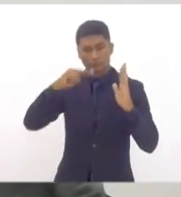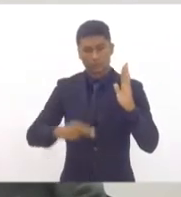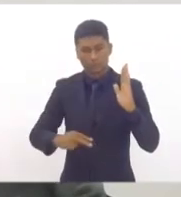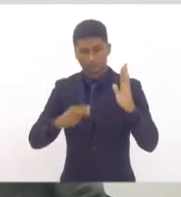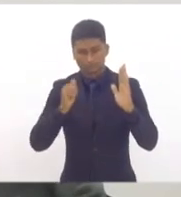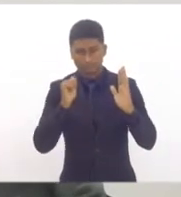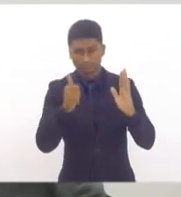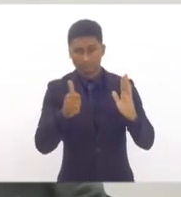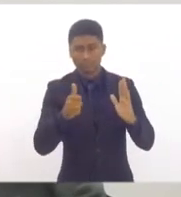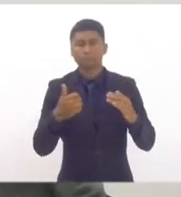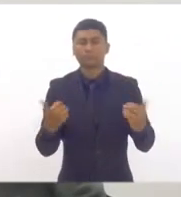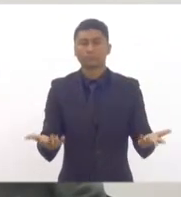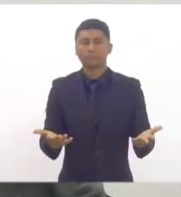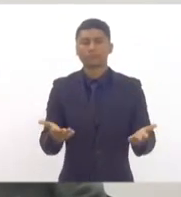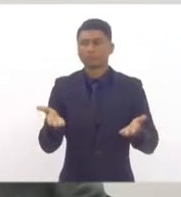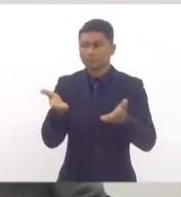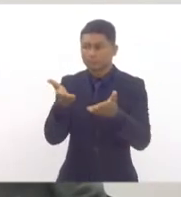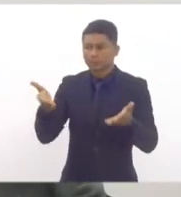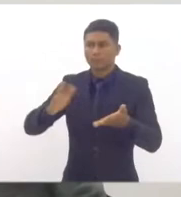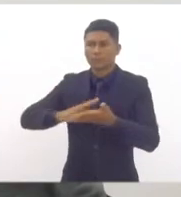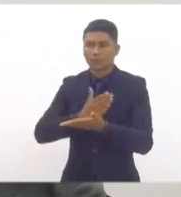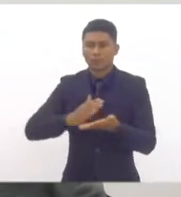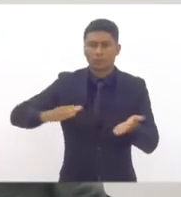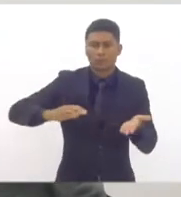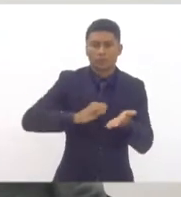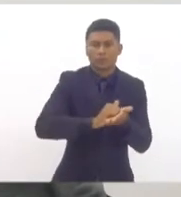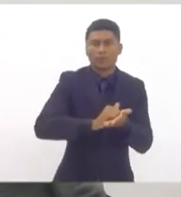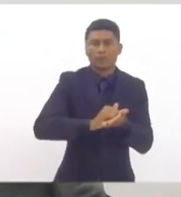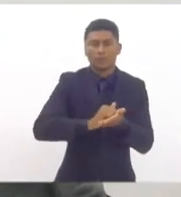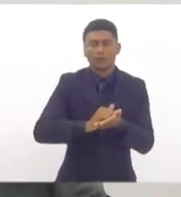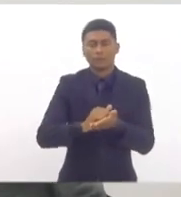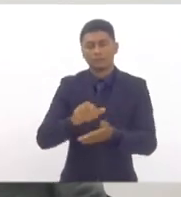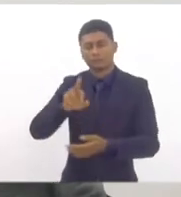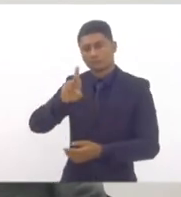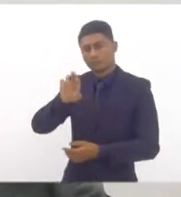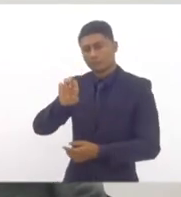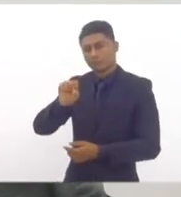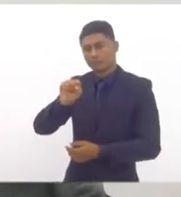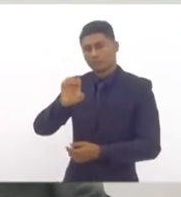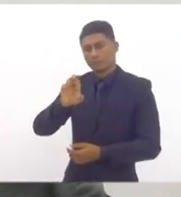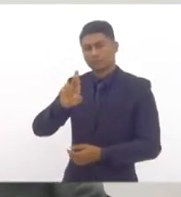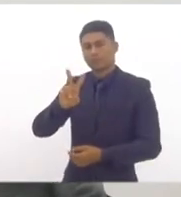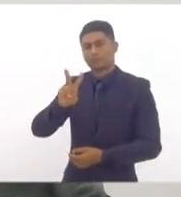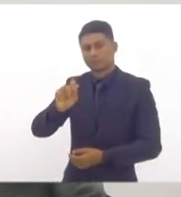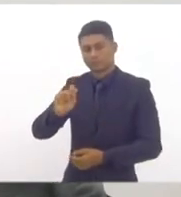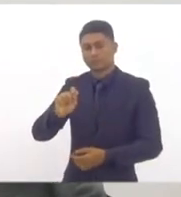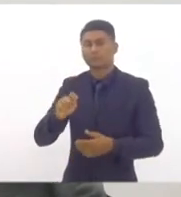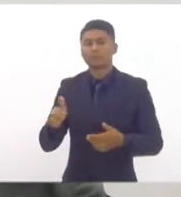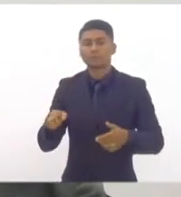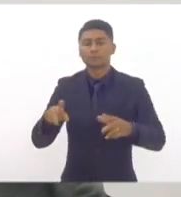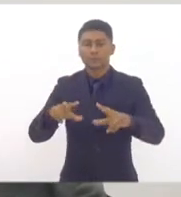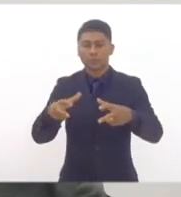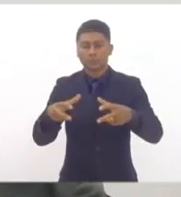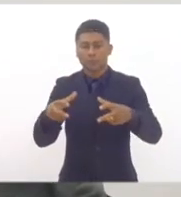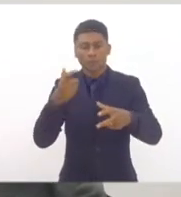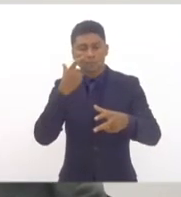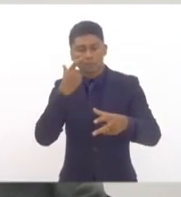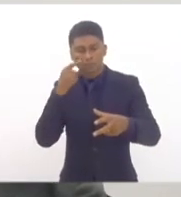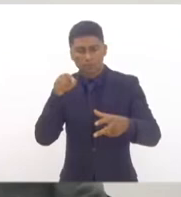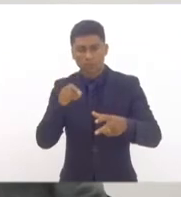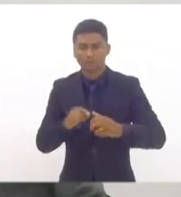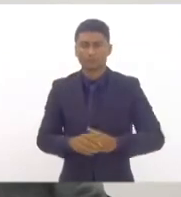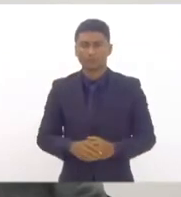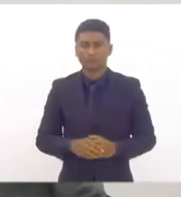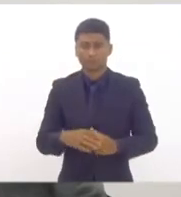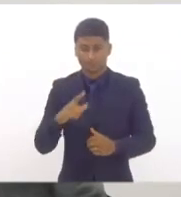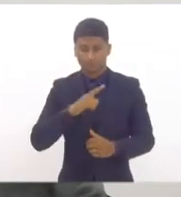ressalvando aqueles que estão inscritos para a reserva de vagas, que foram homologados pela comissão de verificação. Então,